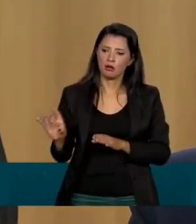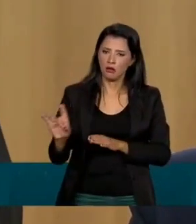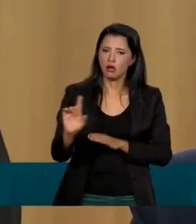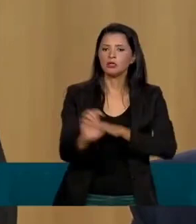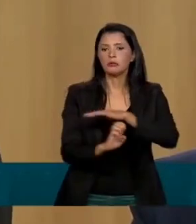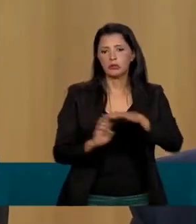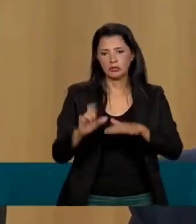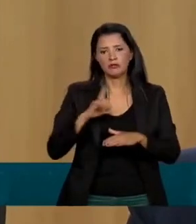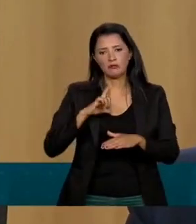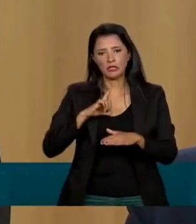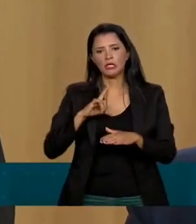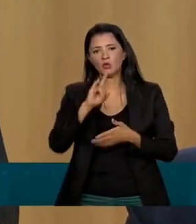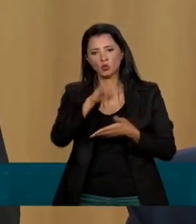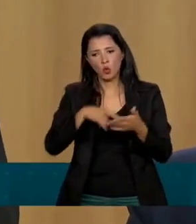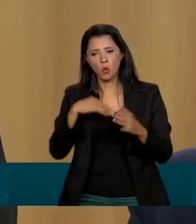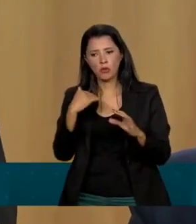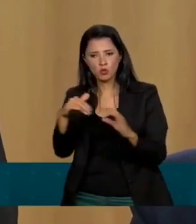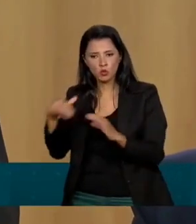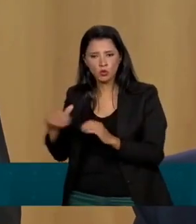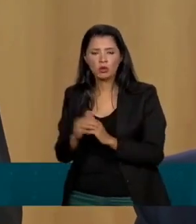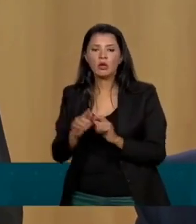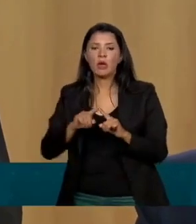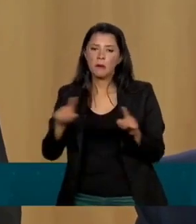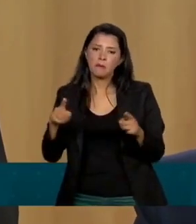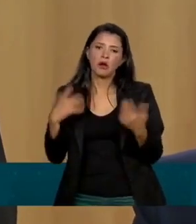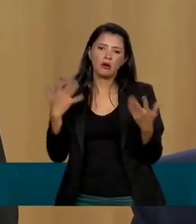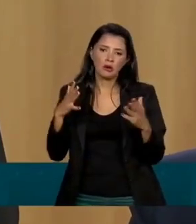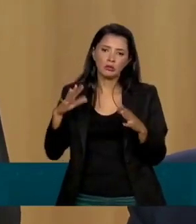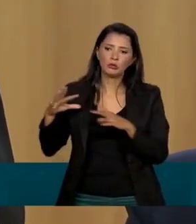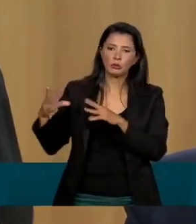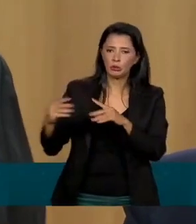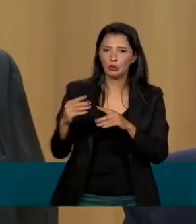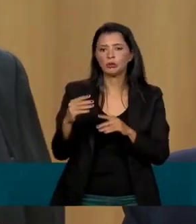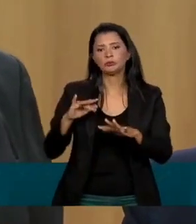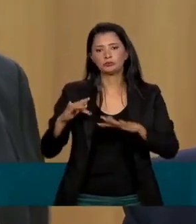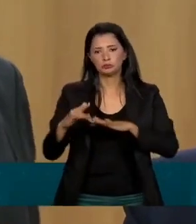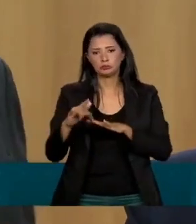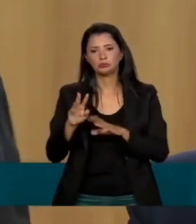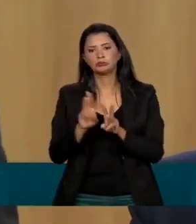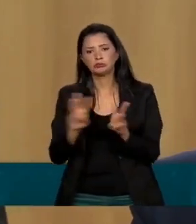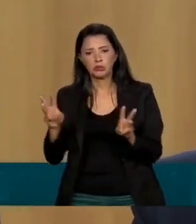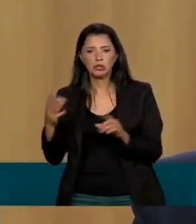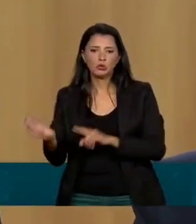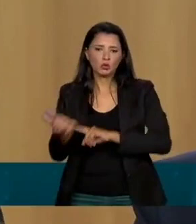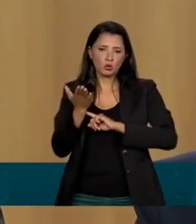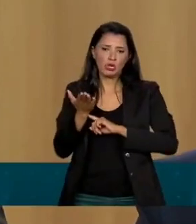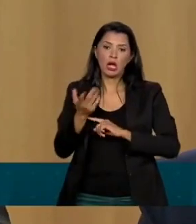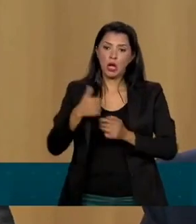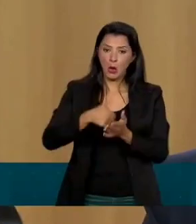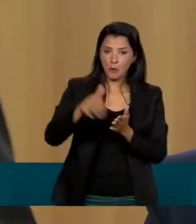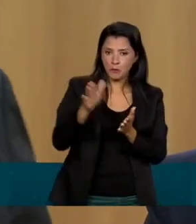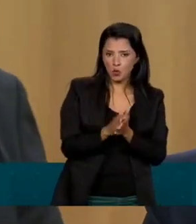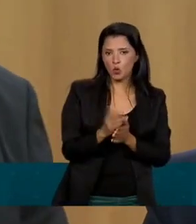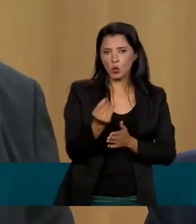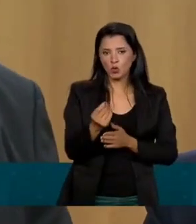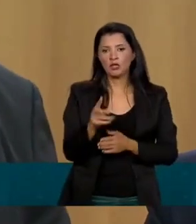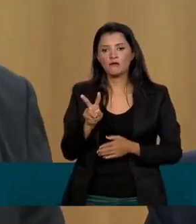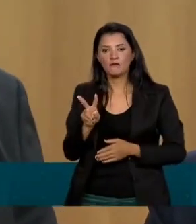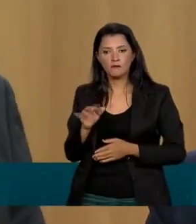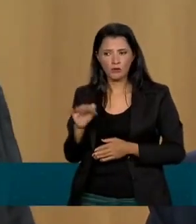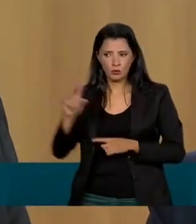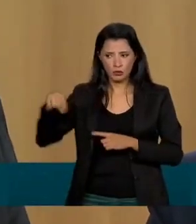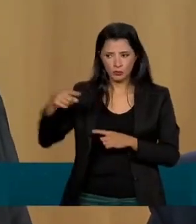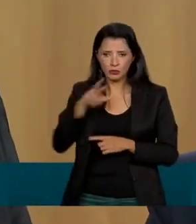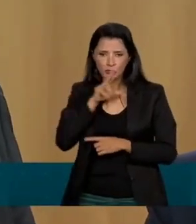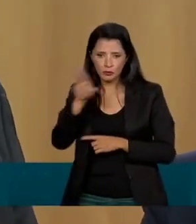empresa, mas nós saudamos todas as plataformas que queiram nos ajudar. Sobre o valor da multa, o doutor Vitor responde já para a